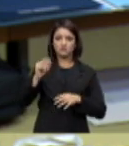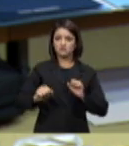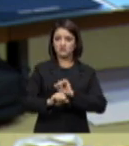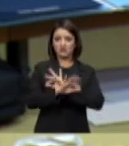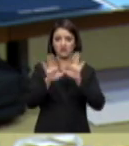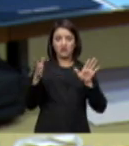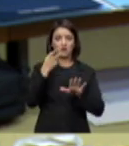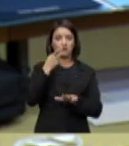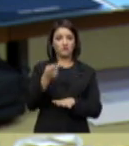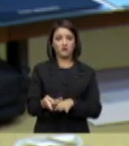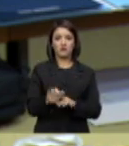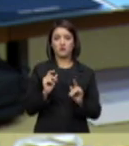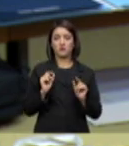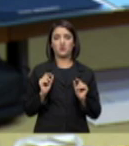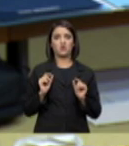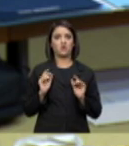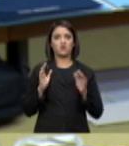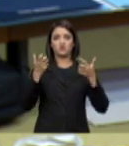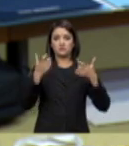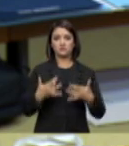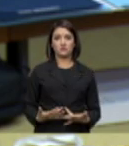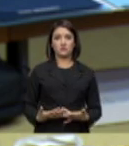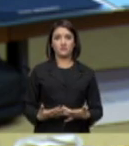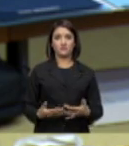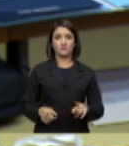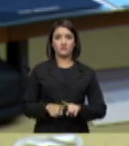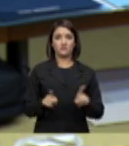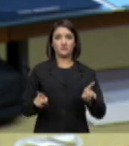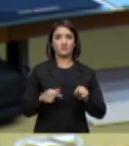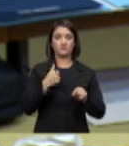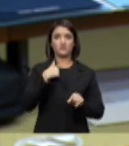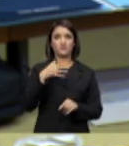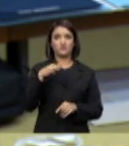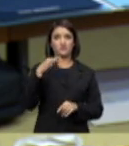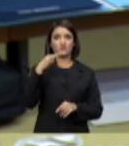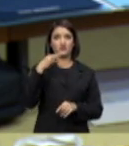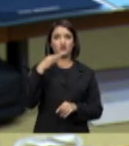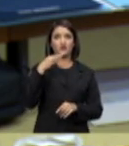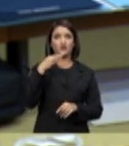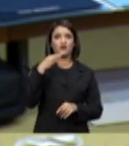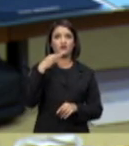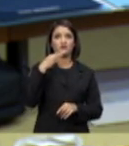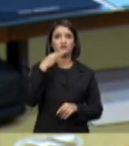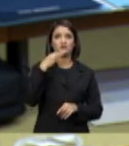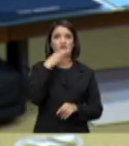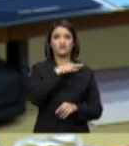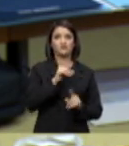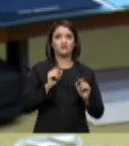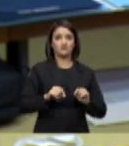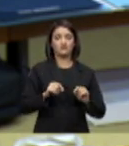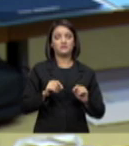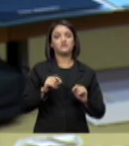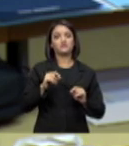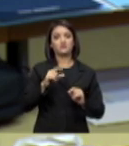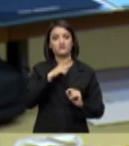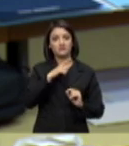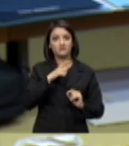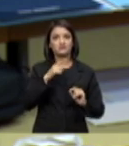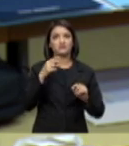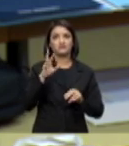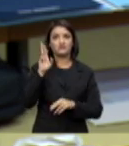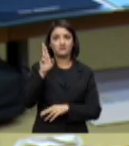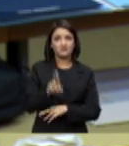ilegitimidade ativa ad causam acho que realmente os de uma tem razão no sentido da fungibilidade